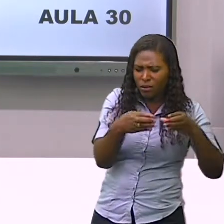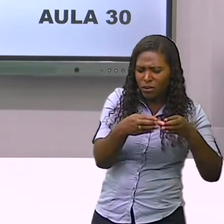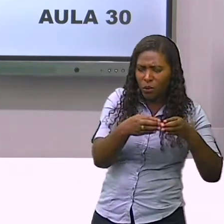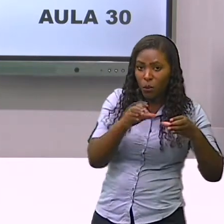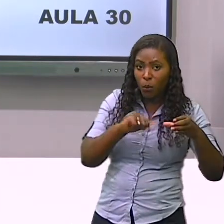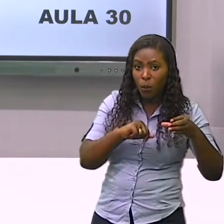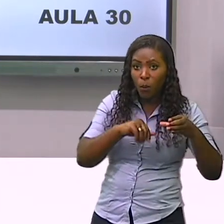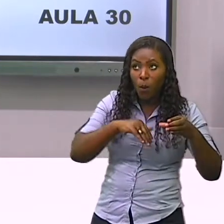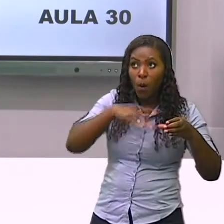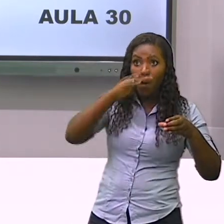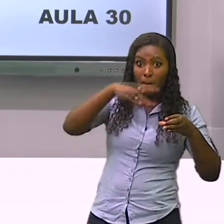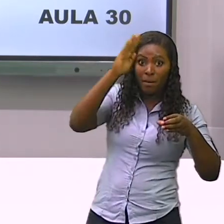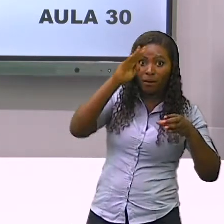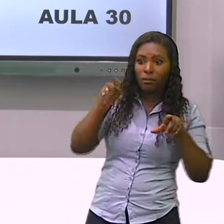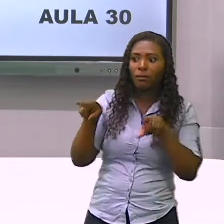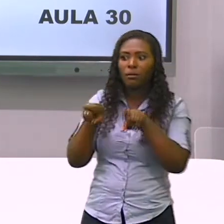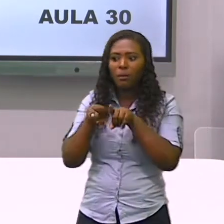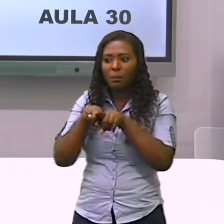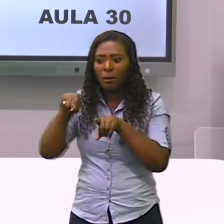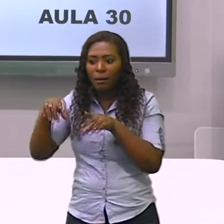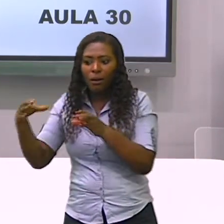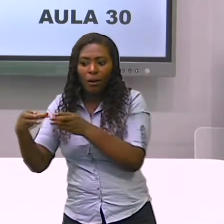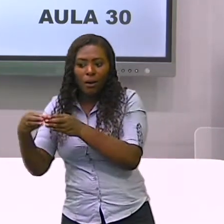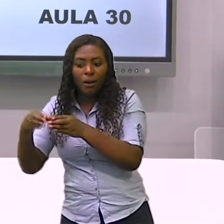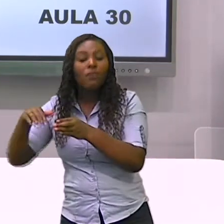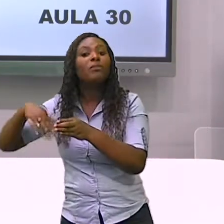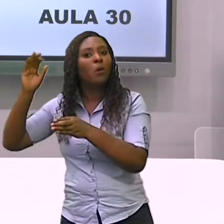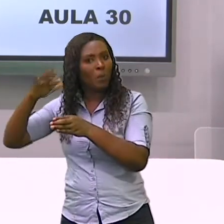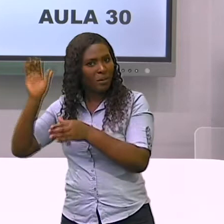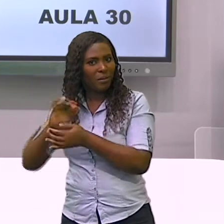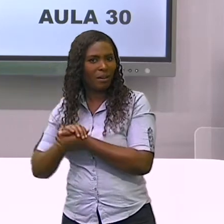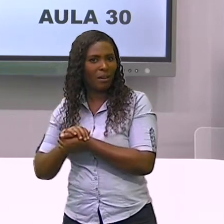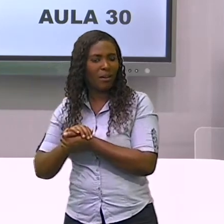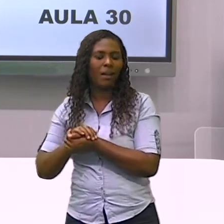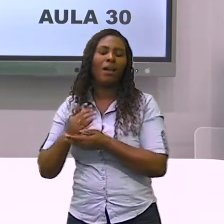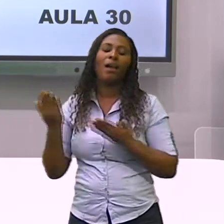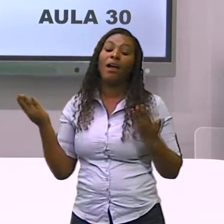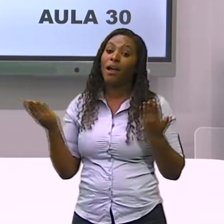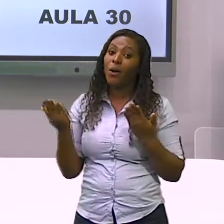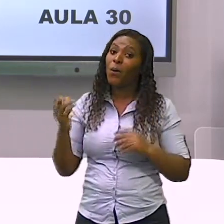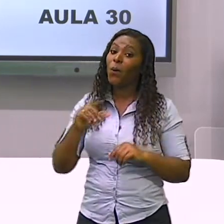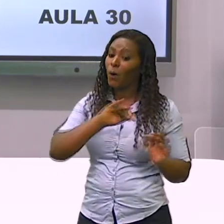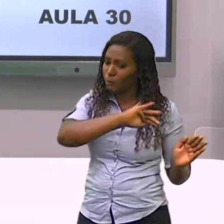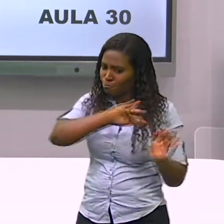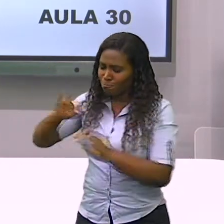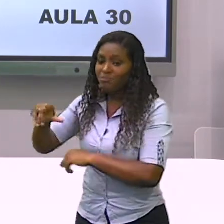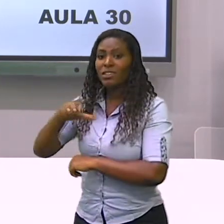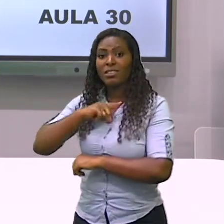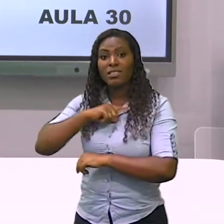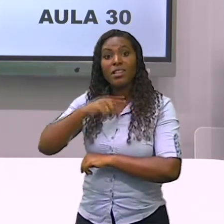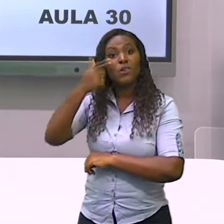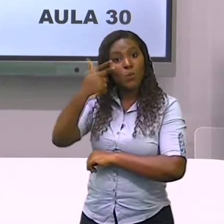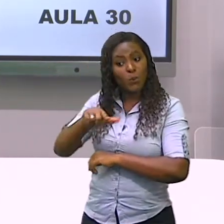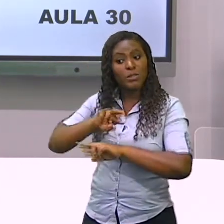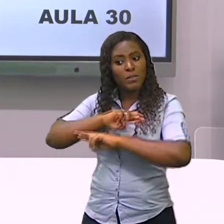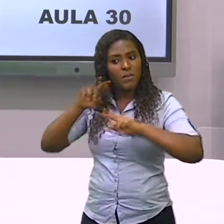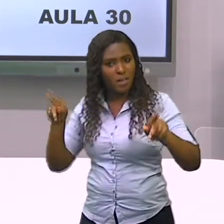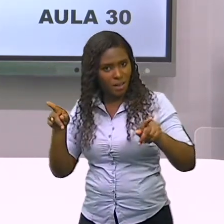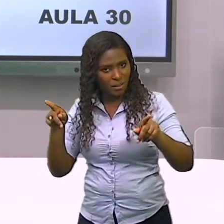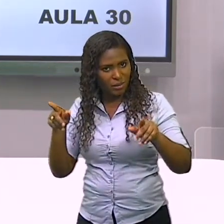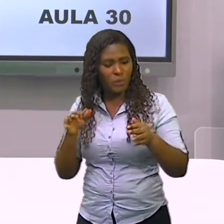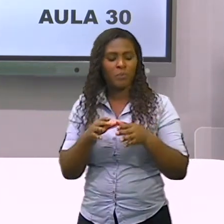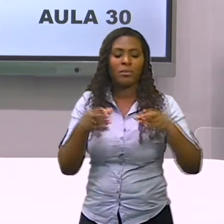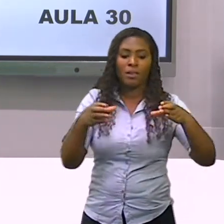proporcional é o contrário. Uma variável aumenta e a outra variável vai diminuir. Mas para